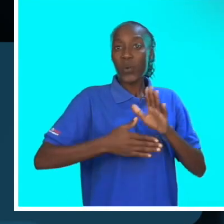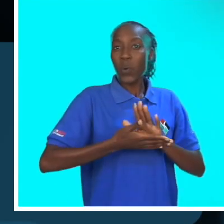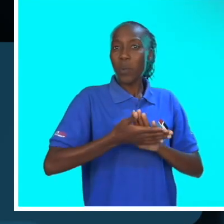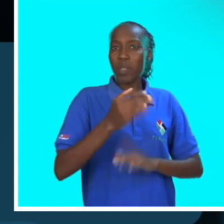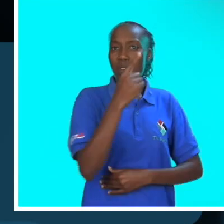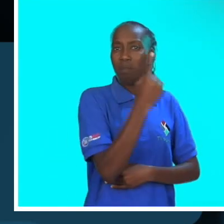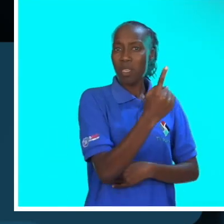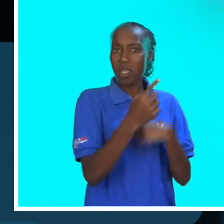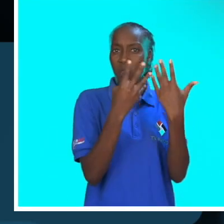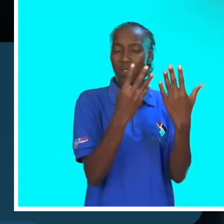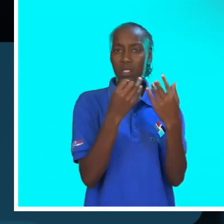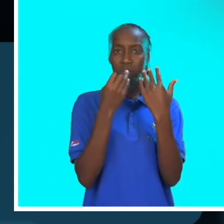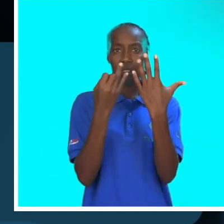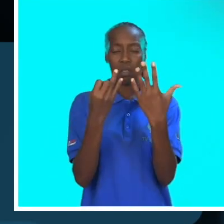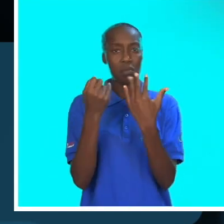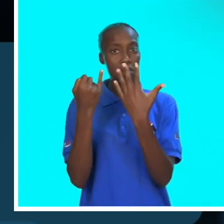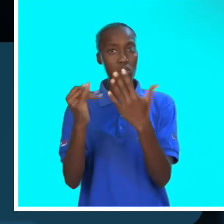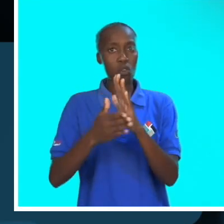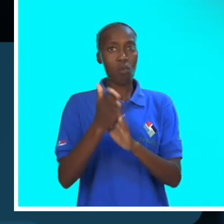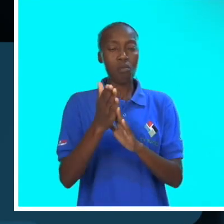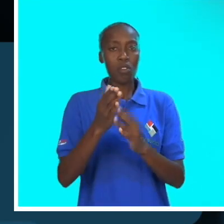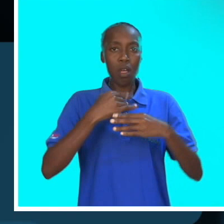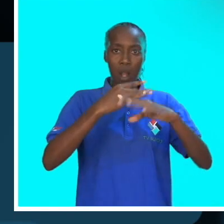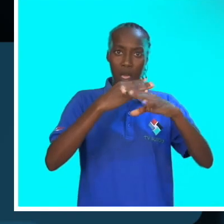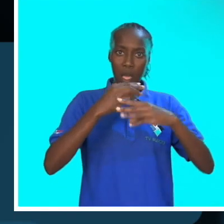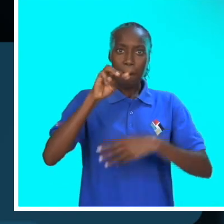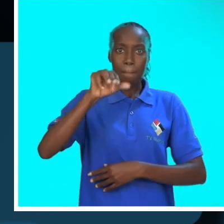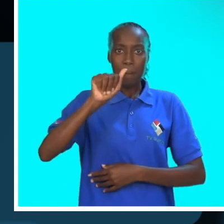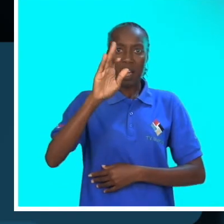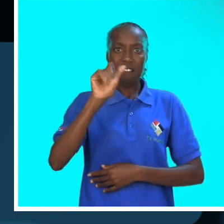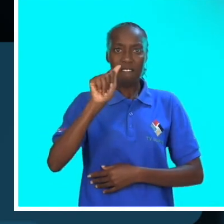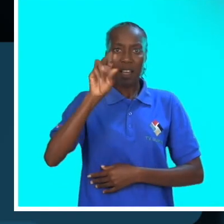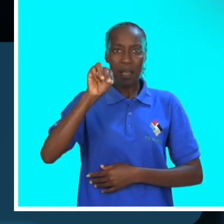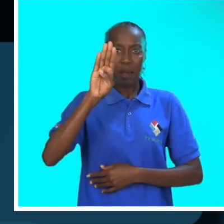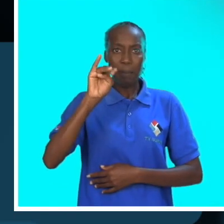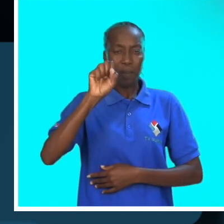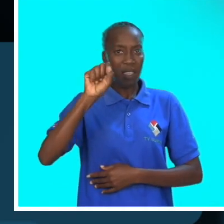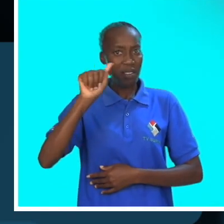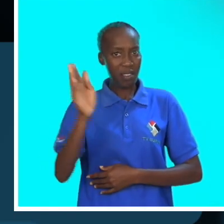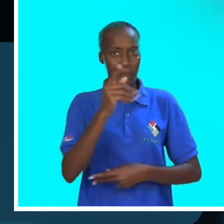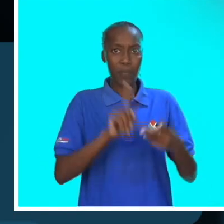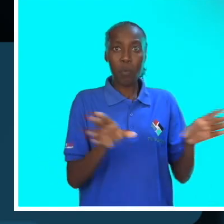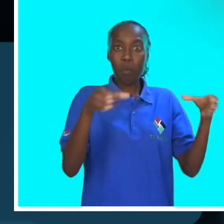também tinha alguma veia artística. Eu começo a cantar para o público em